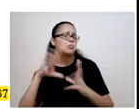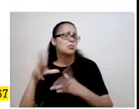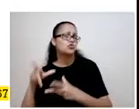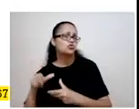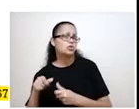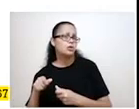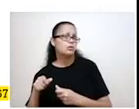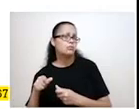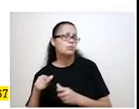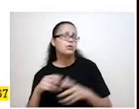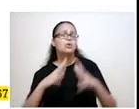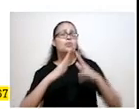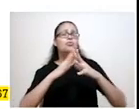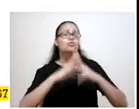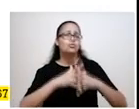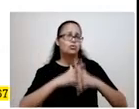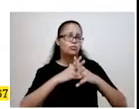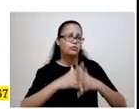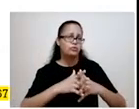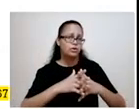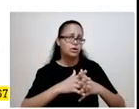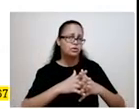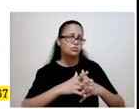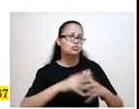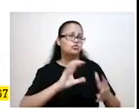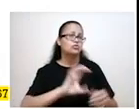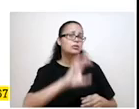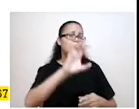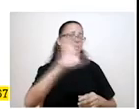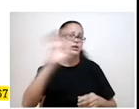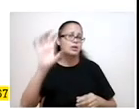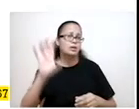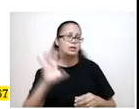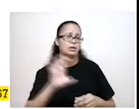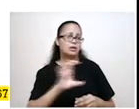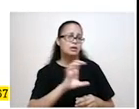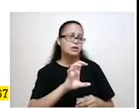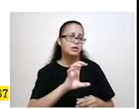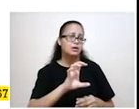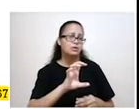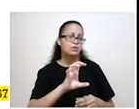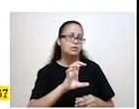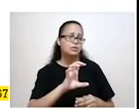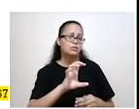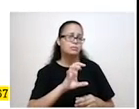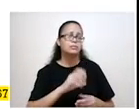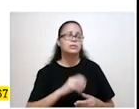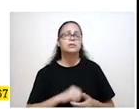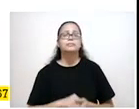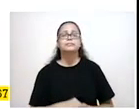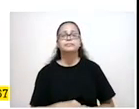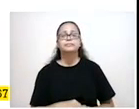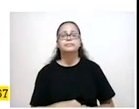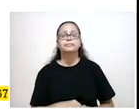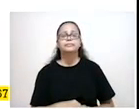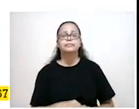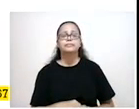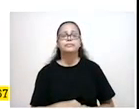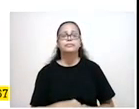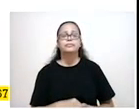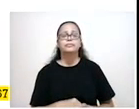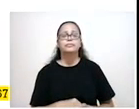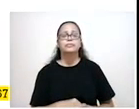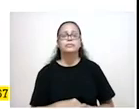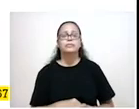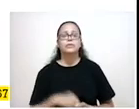os conflitos tenham ocorrido na Europa, na União Soviética e no Sudeste Asiático, também no Norte